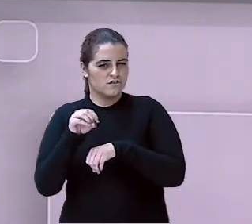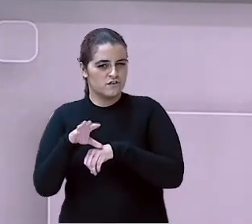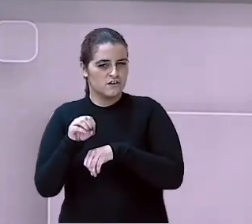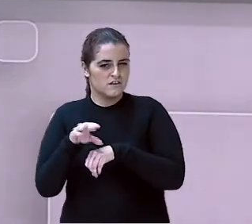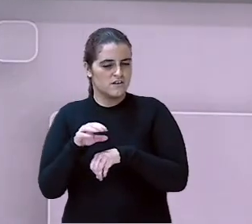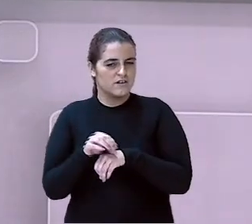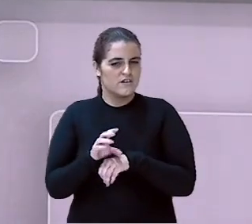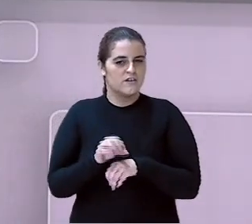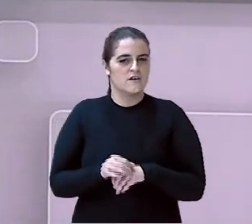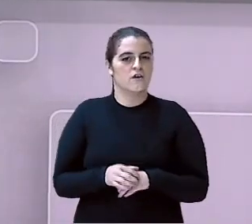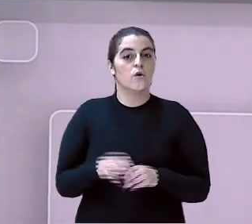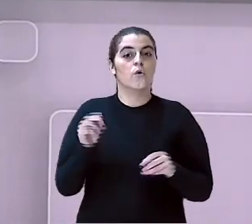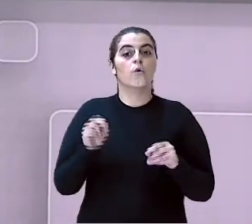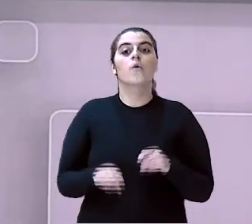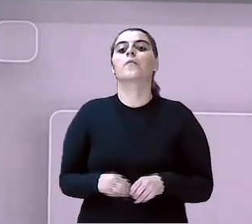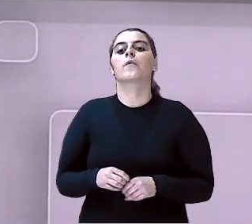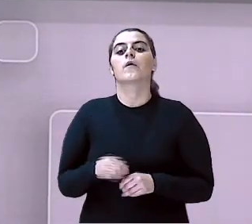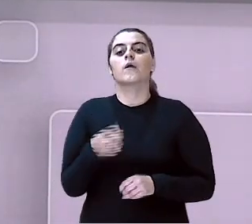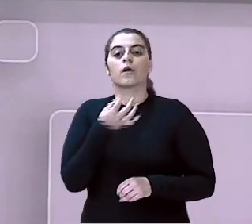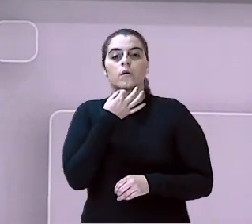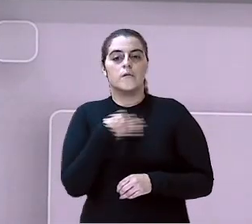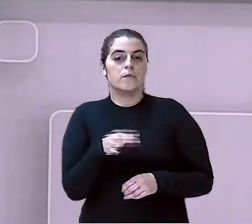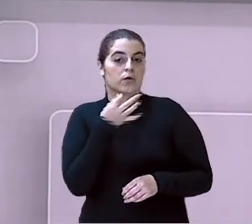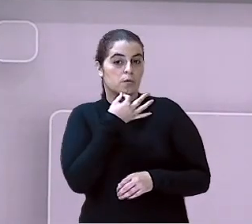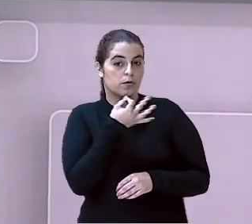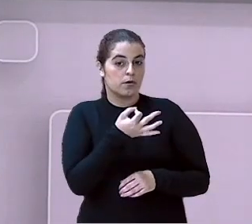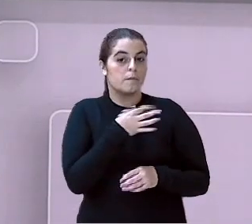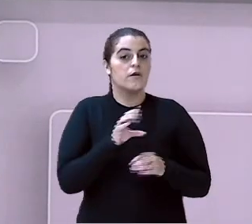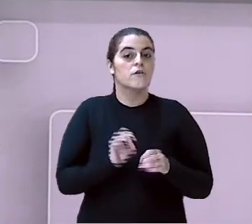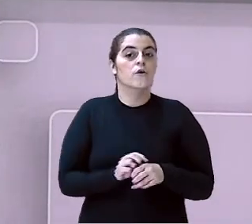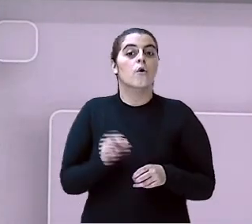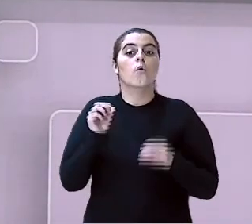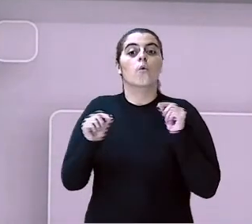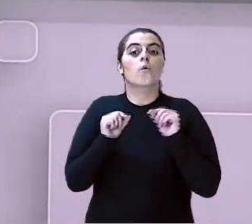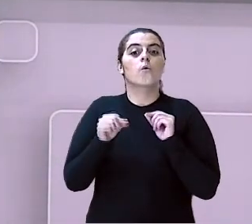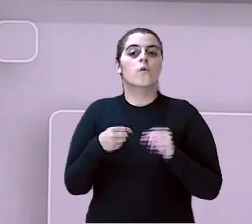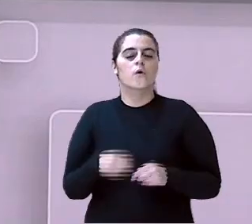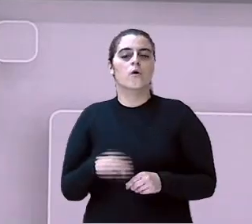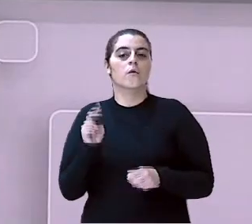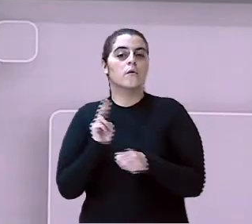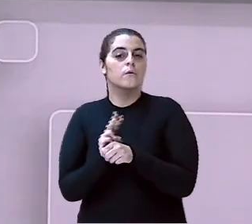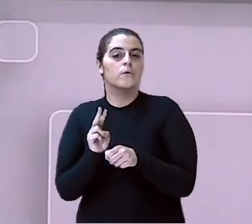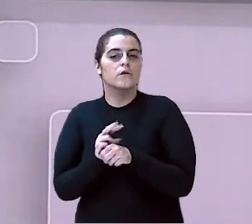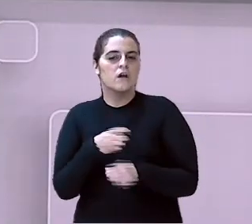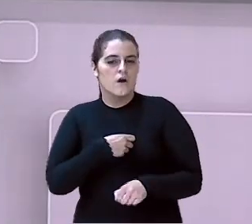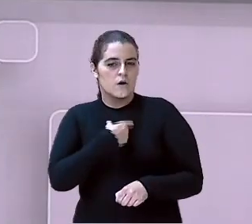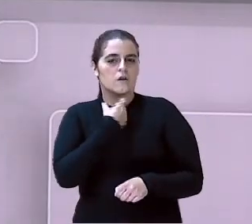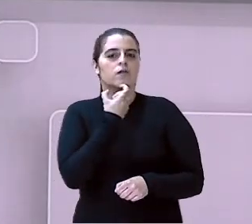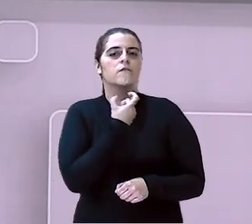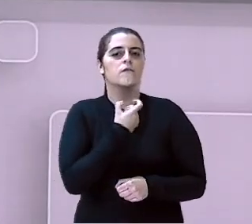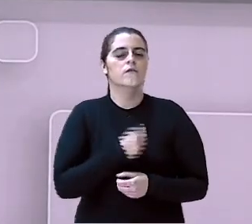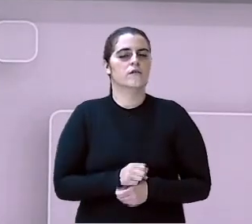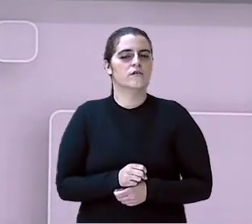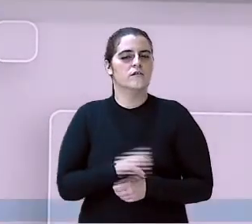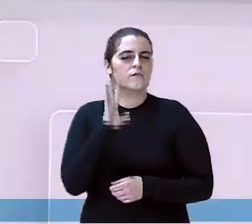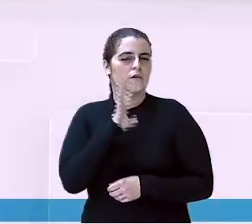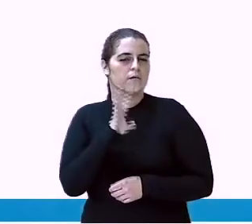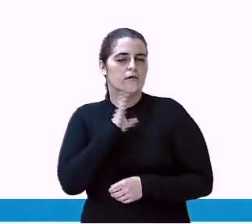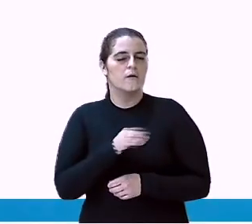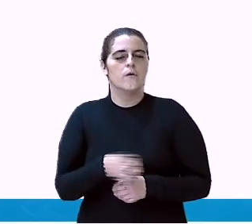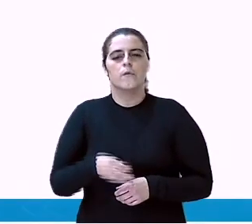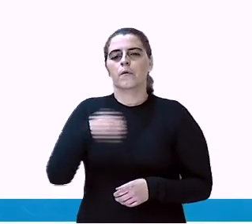vocês, crianças, de como cuidar da sua voz. Olha quanta coisa interessante a gente tem que fazer para ficar com a voz bacana, olha.